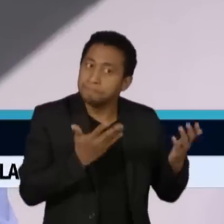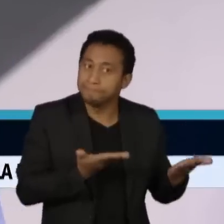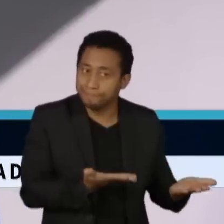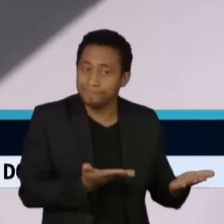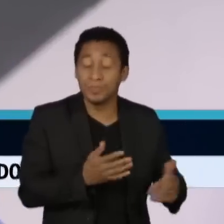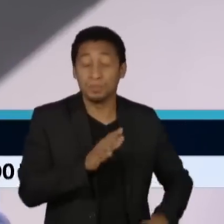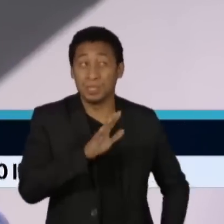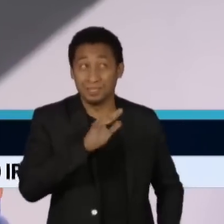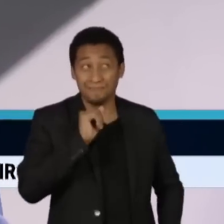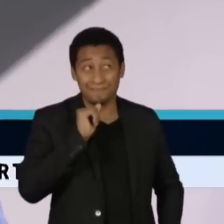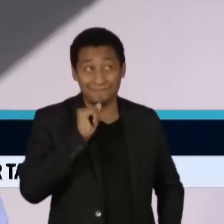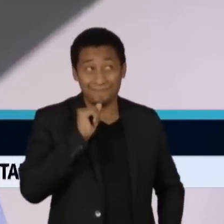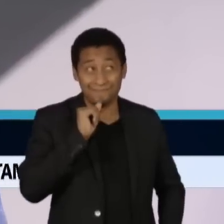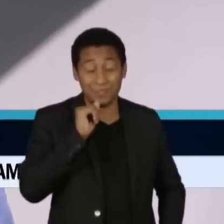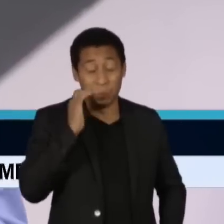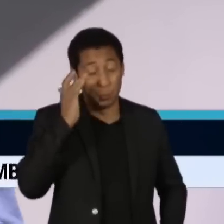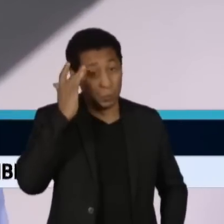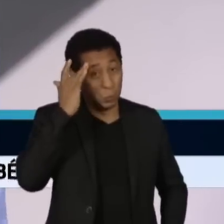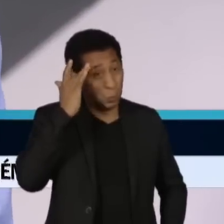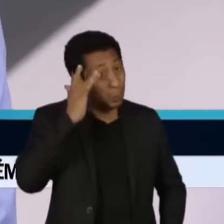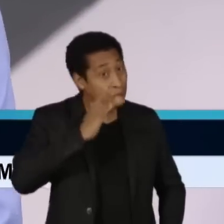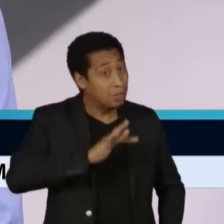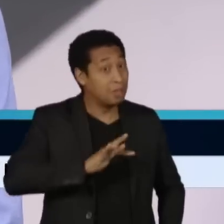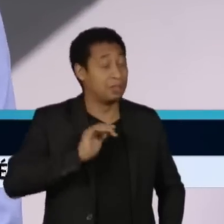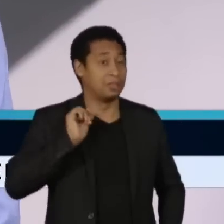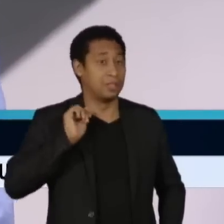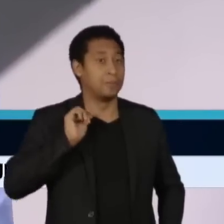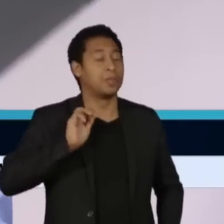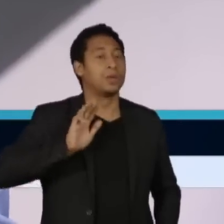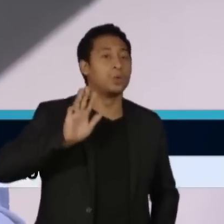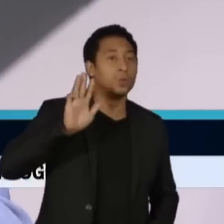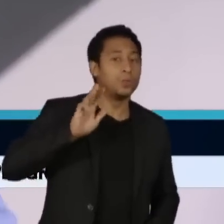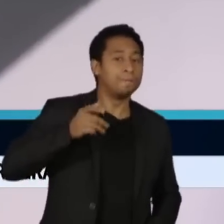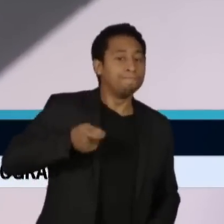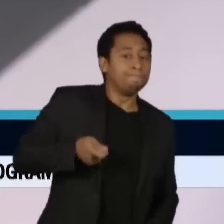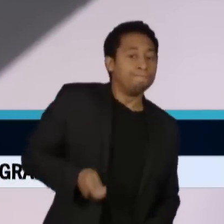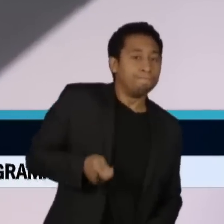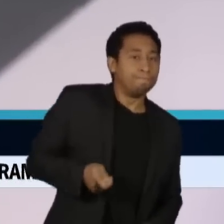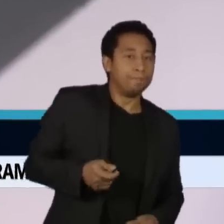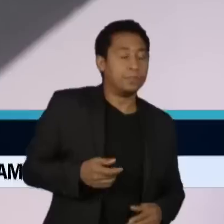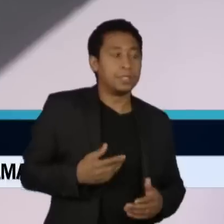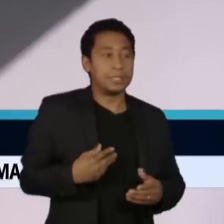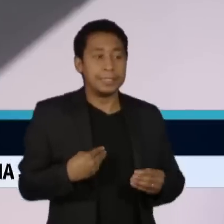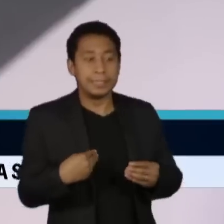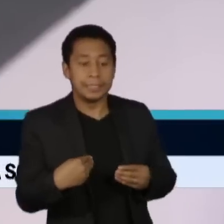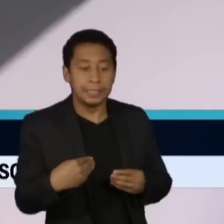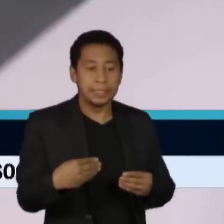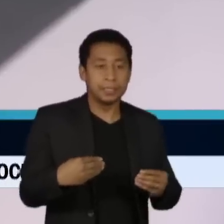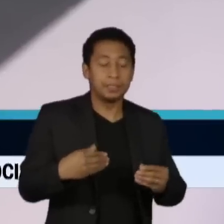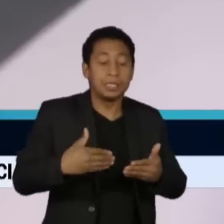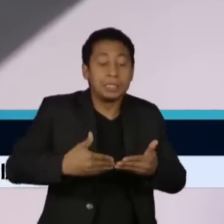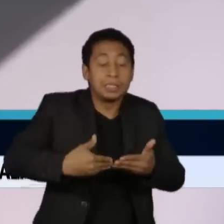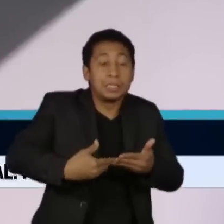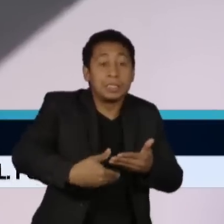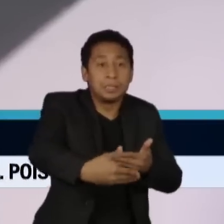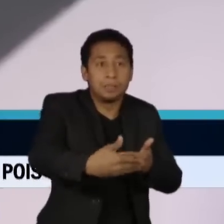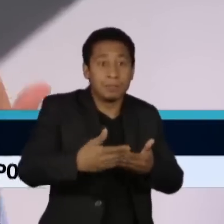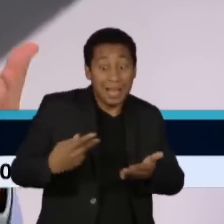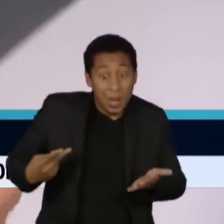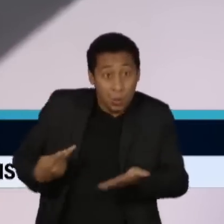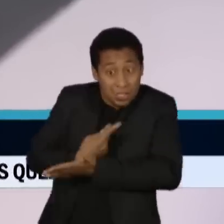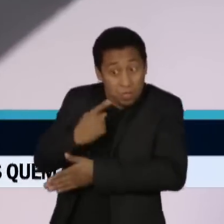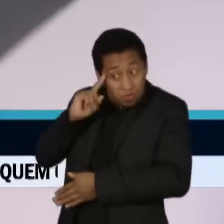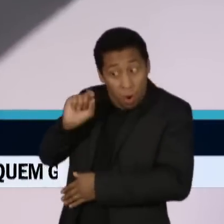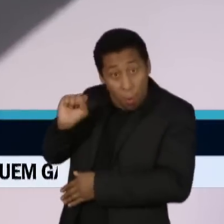se ele teve ele teve uma continuidade de firmeza e suavidade nos dias seguintes eu creio que